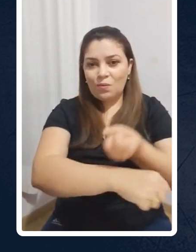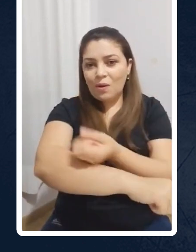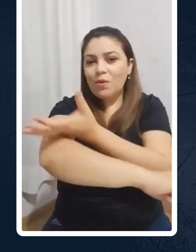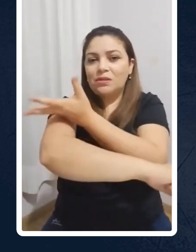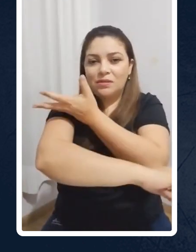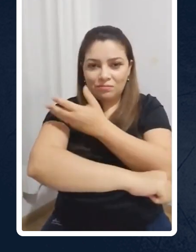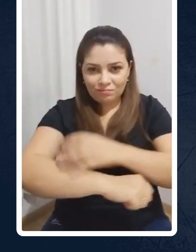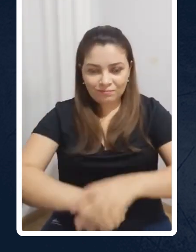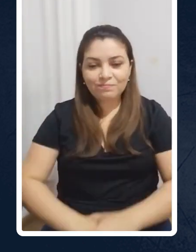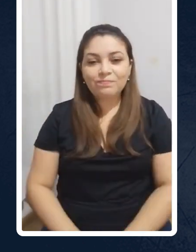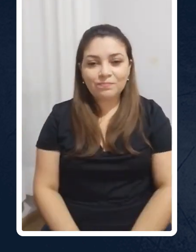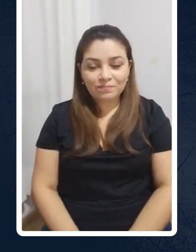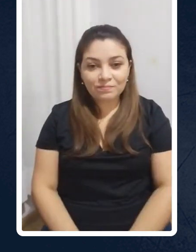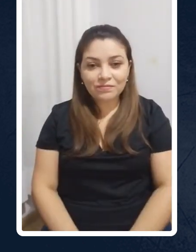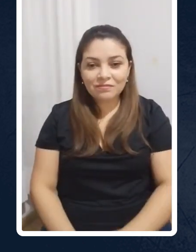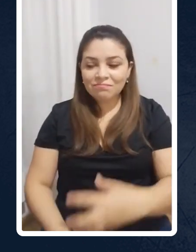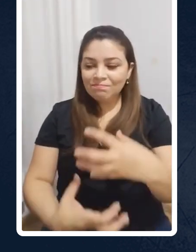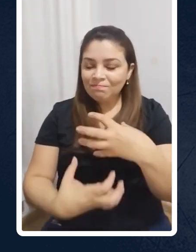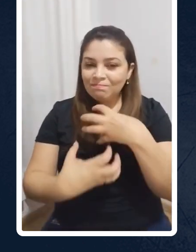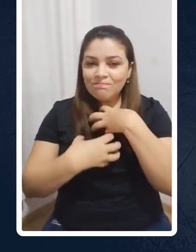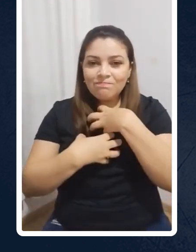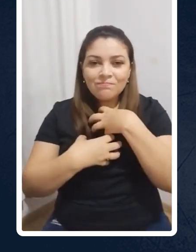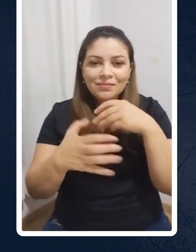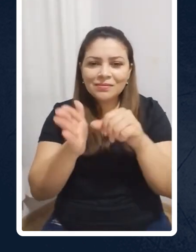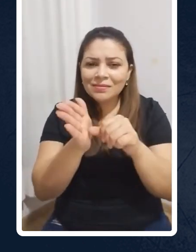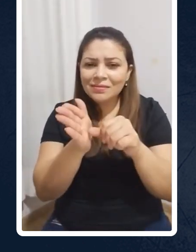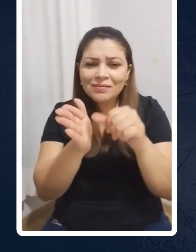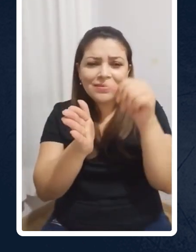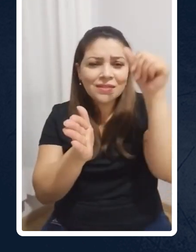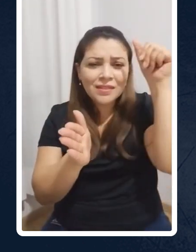Ali, pela primeira vez, eu vi que Libras não era só sinal.